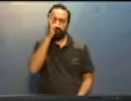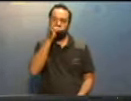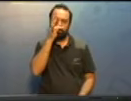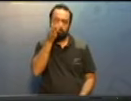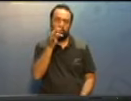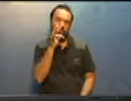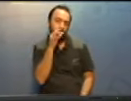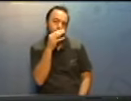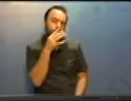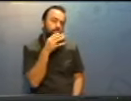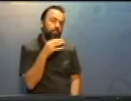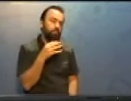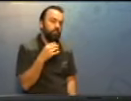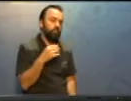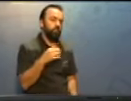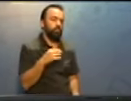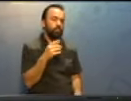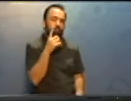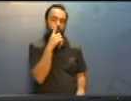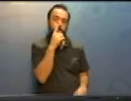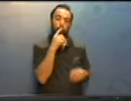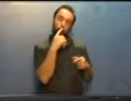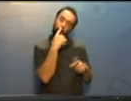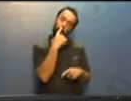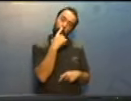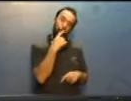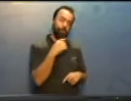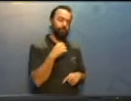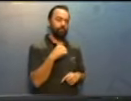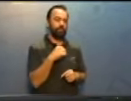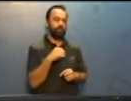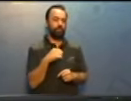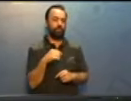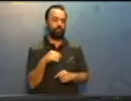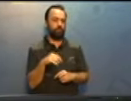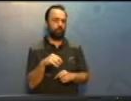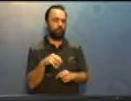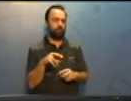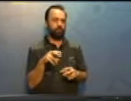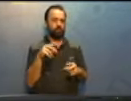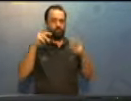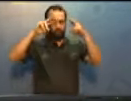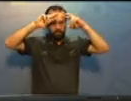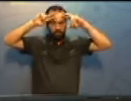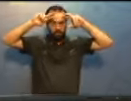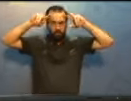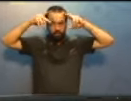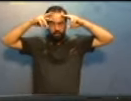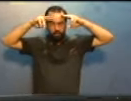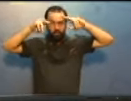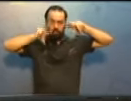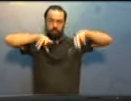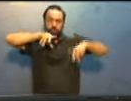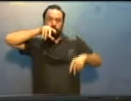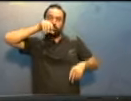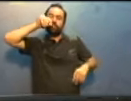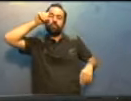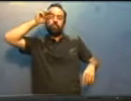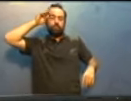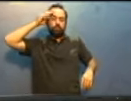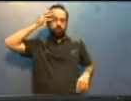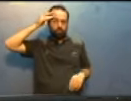perfume. E ele é equipado, o nosso nariz, assim como nossos olhos e os nossos ouvidos, são equipados com nervos que também mandam as informações para o